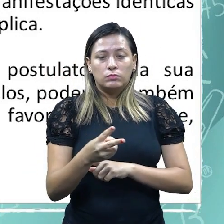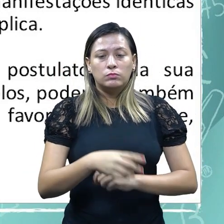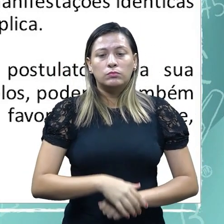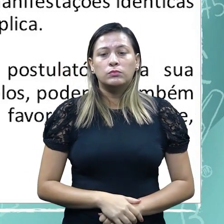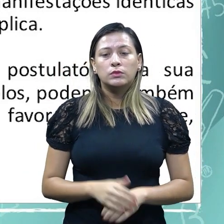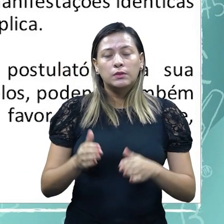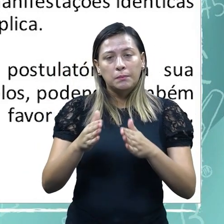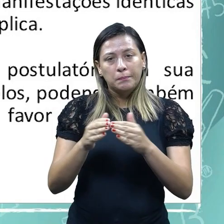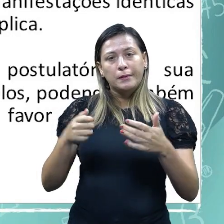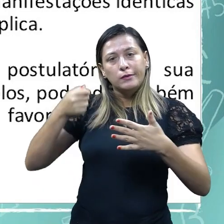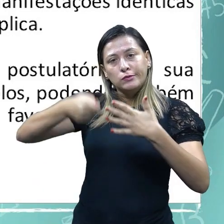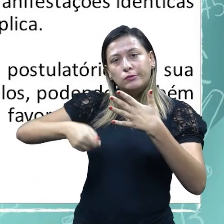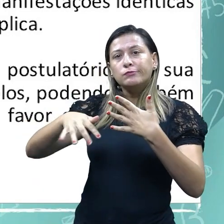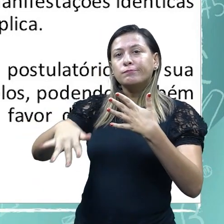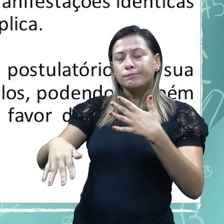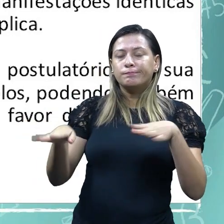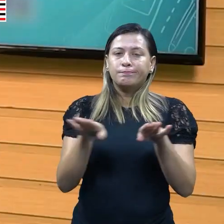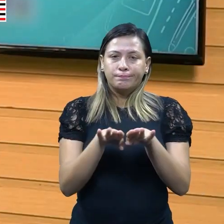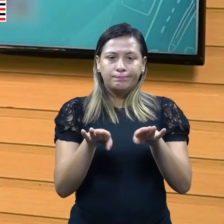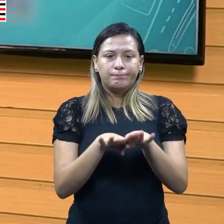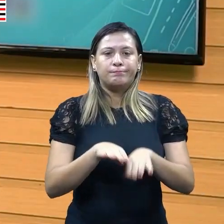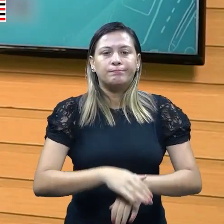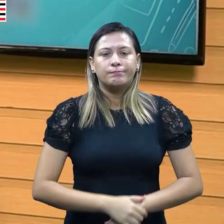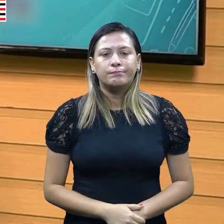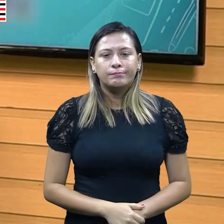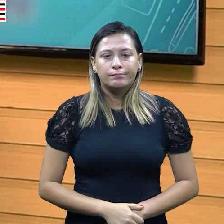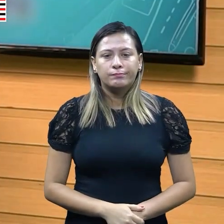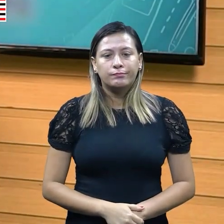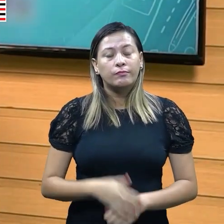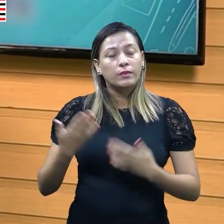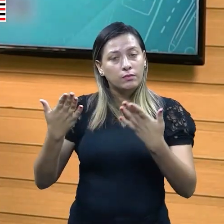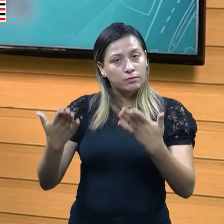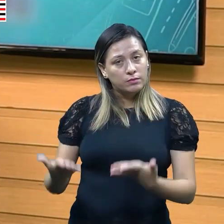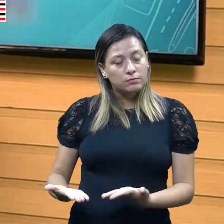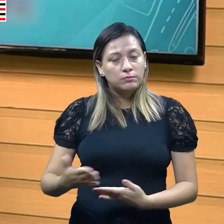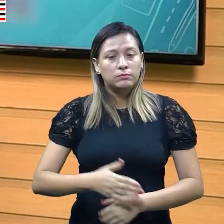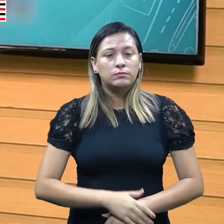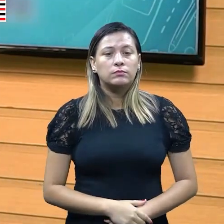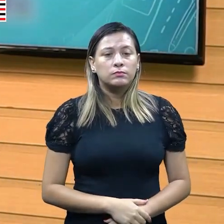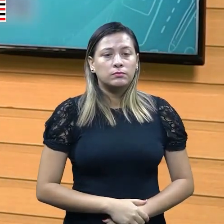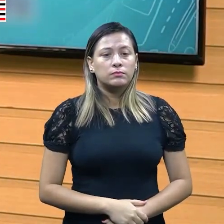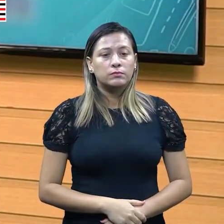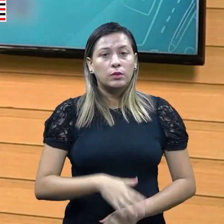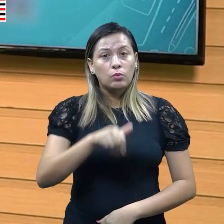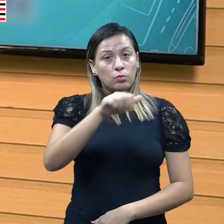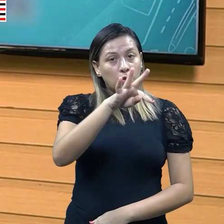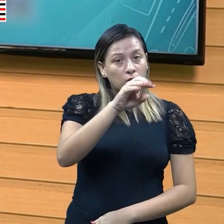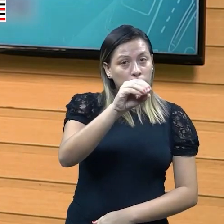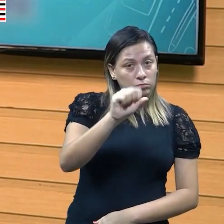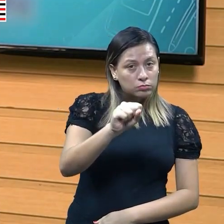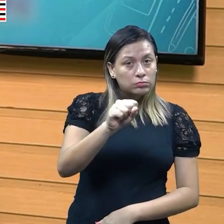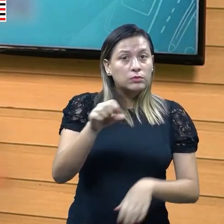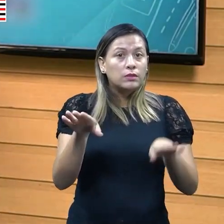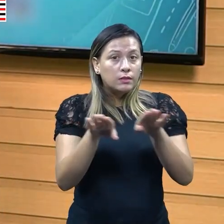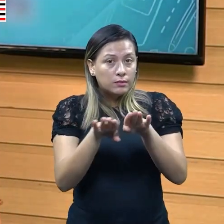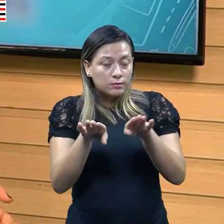a jurisdição, certo? Então, esses são alguns atos que nós vamos ter, são atos